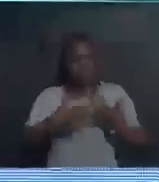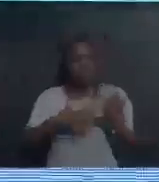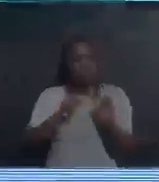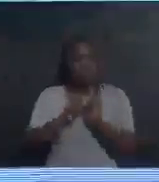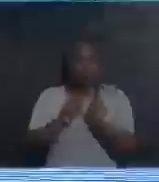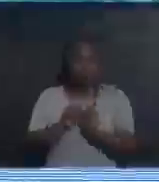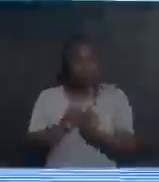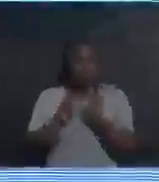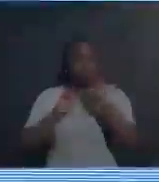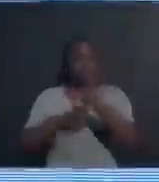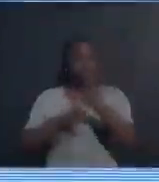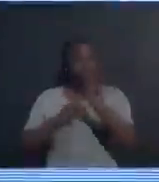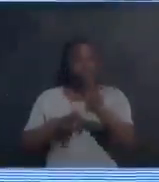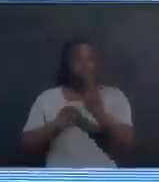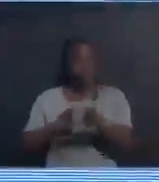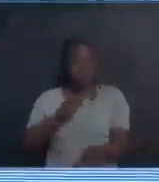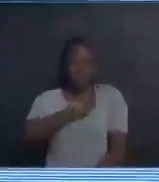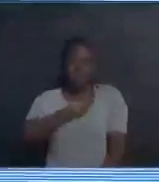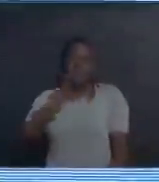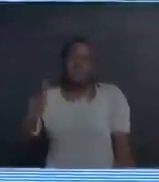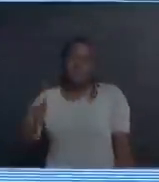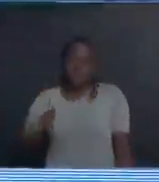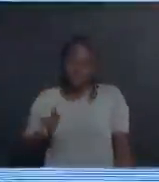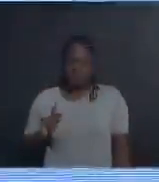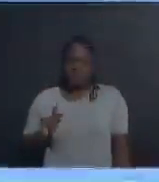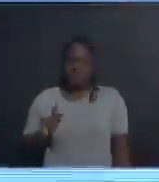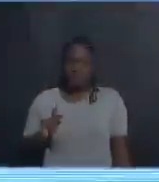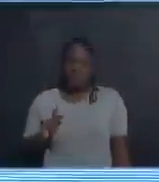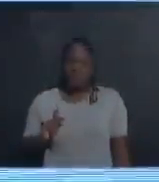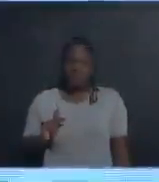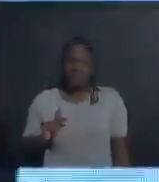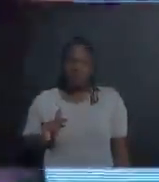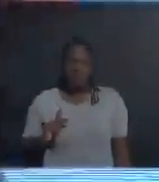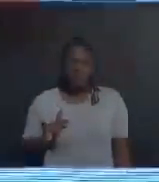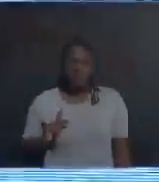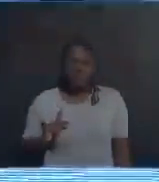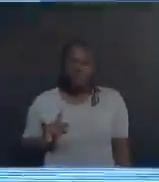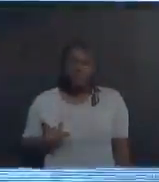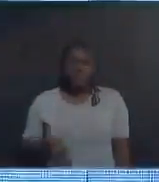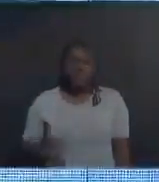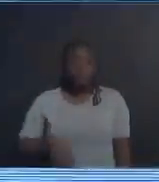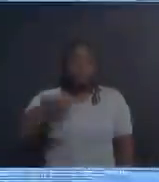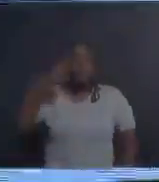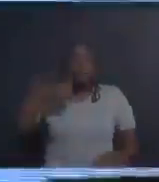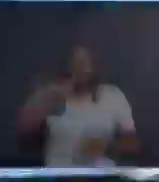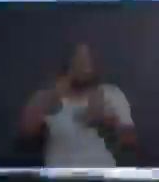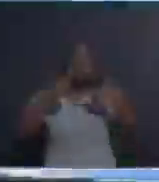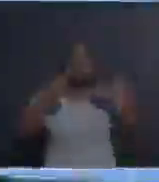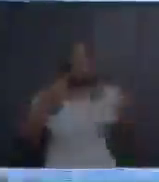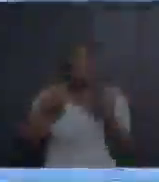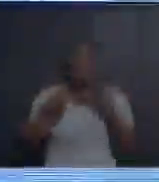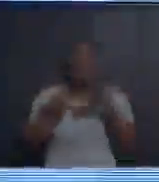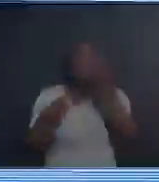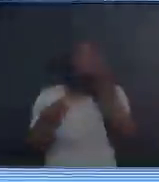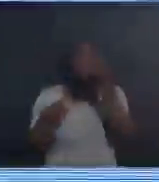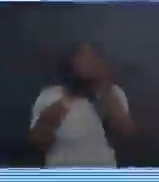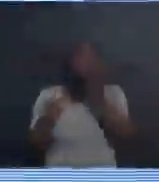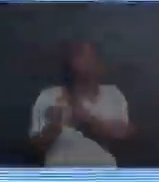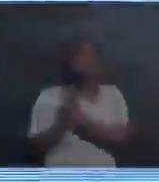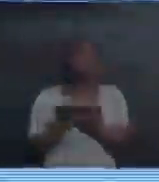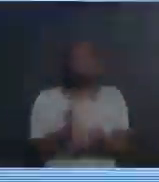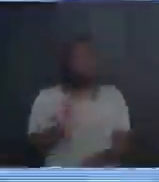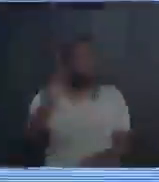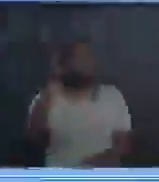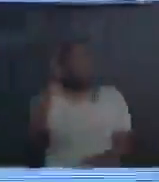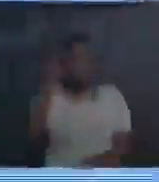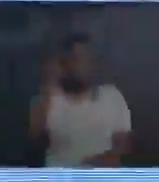apóstolos. Fala comigo: ensino dos apóstolos. Primeira coisa então: qual é a opinião bíblica sobre tudo que você está vivendo? Você sabia que a